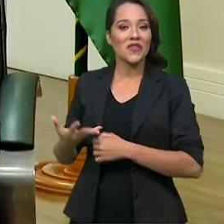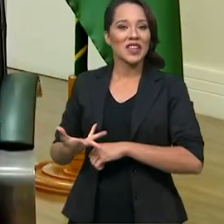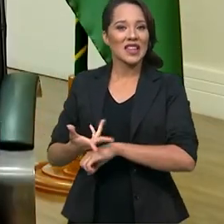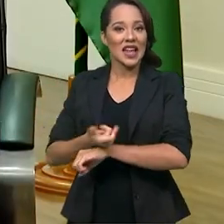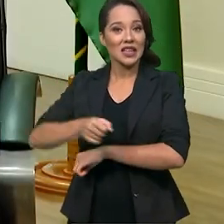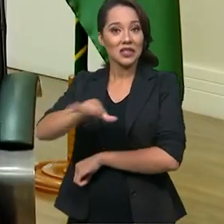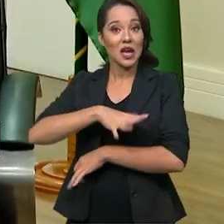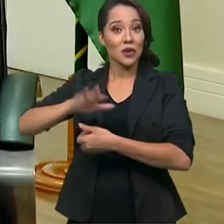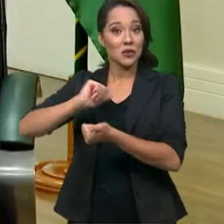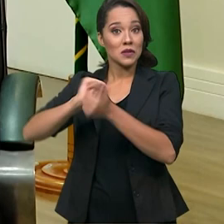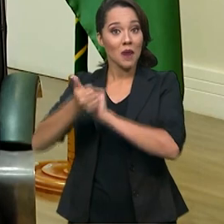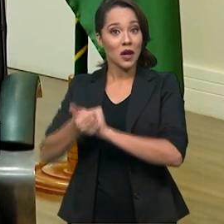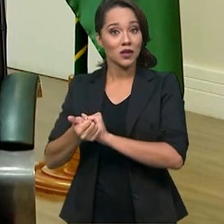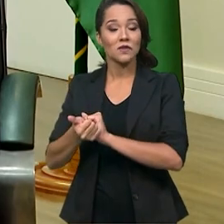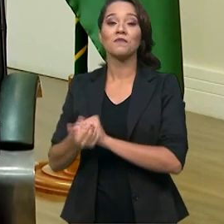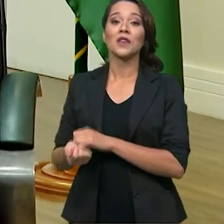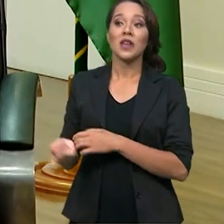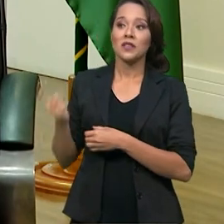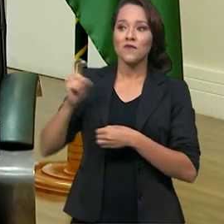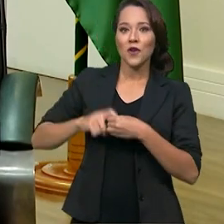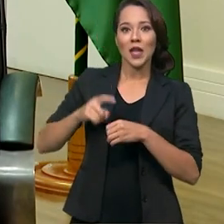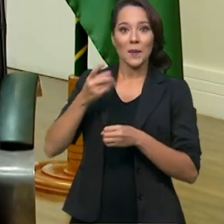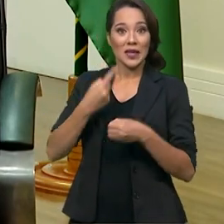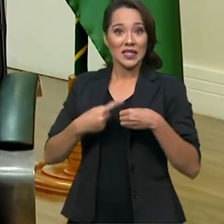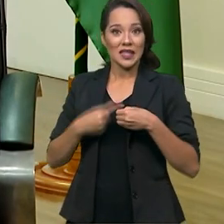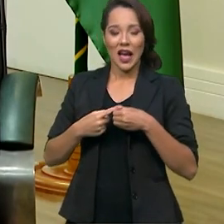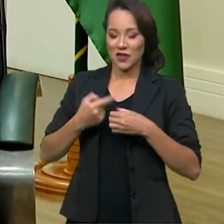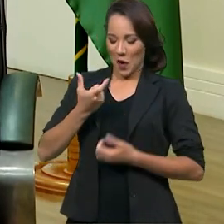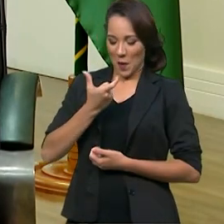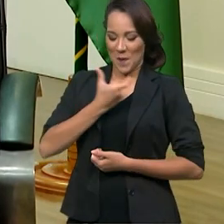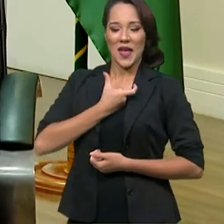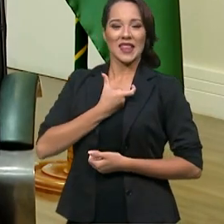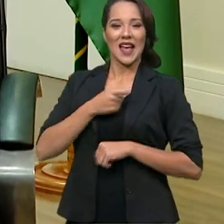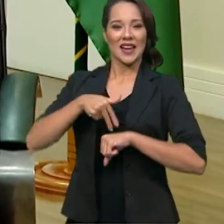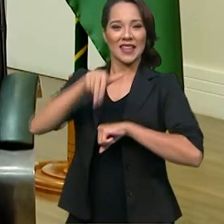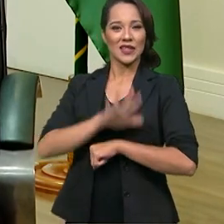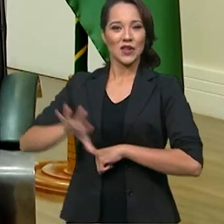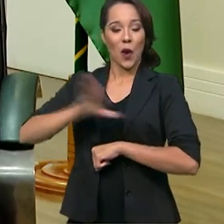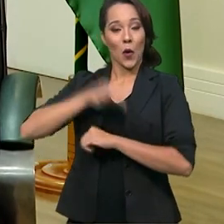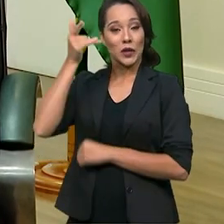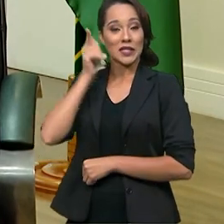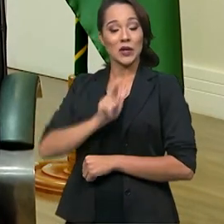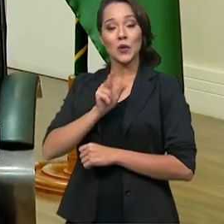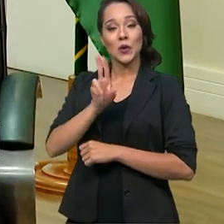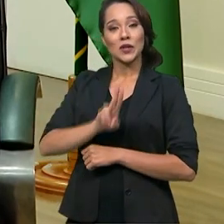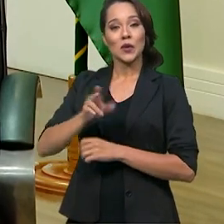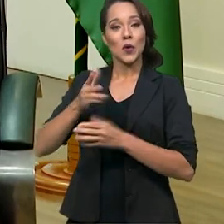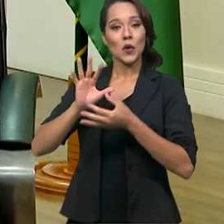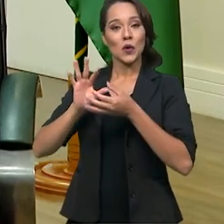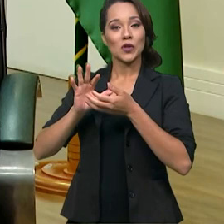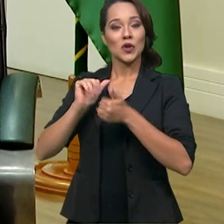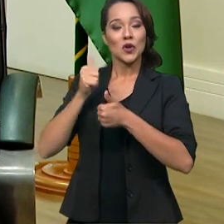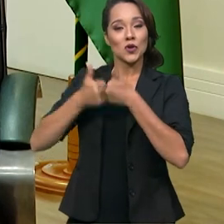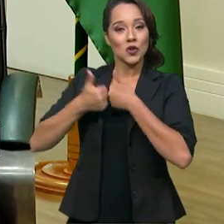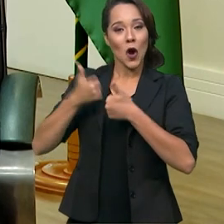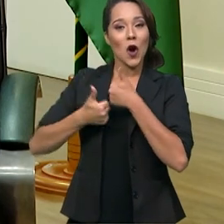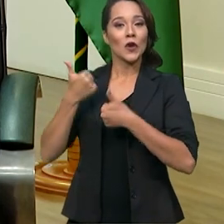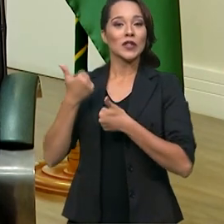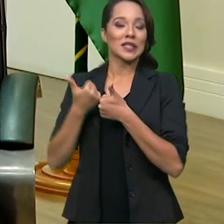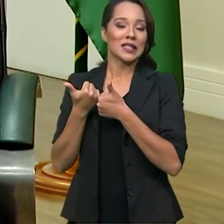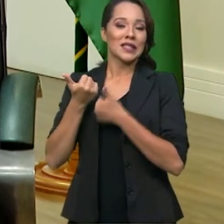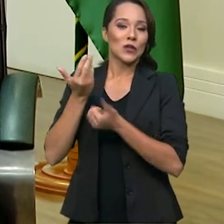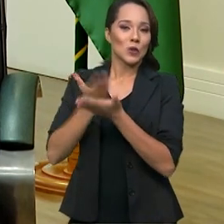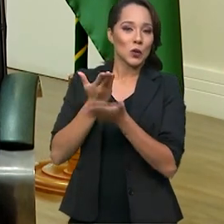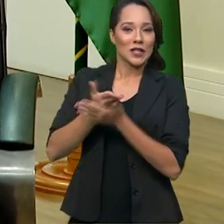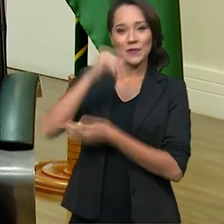na área do esporte retornar para sua cidade levando uma medalha nacional conquistada através dos Jogos Estudantis Brasileiros. Além